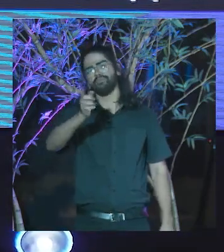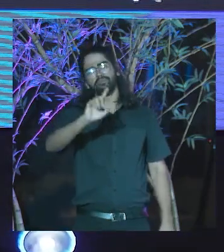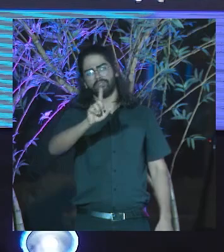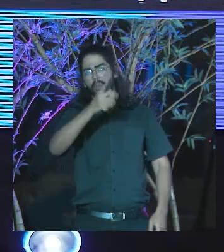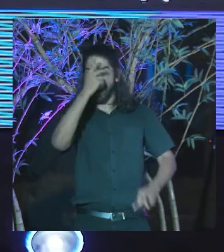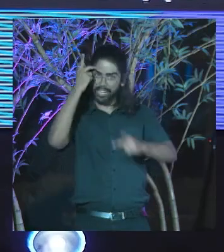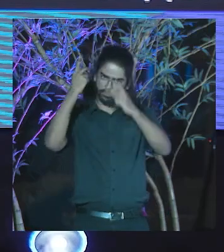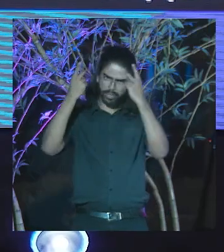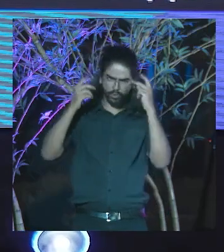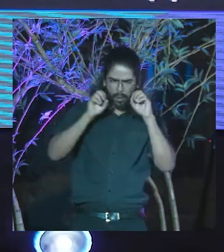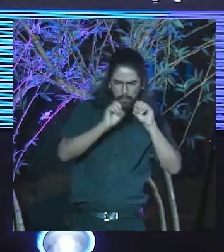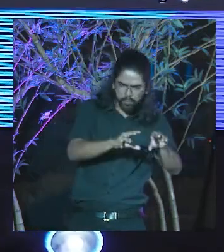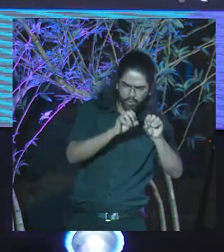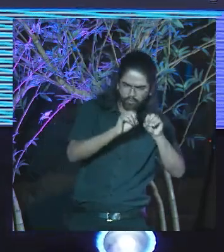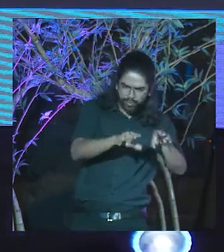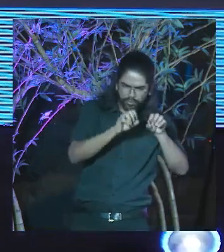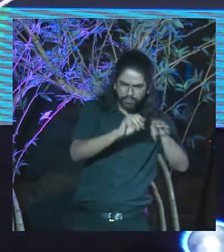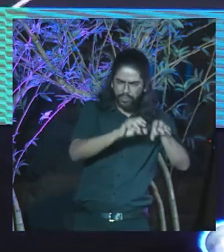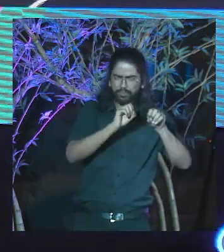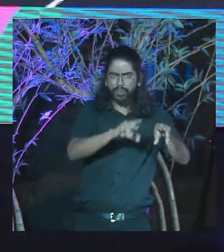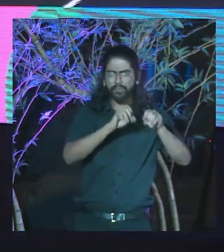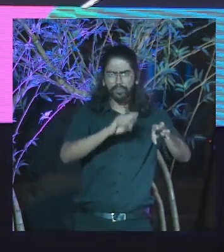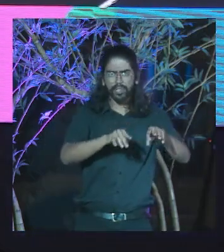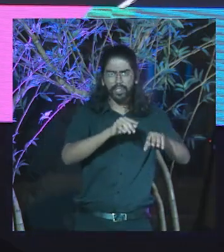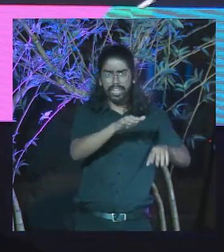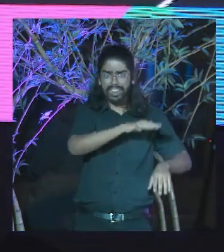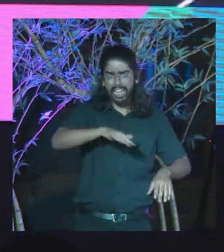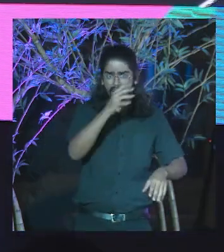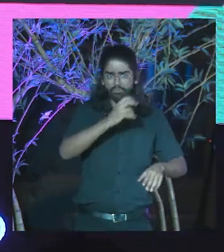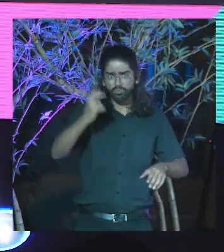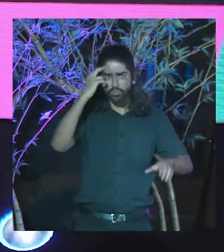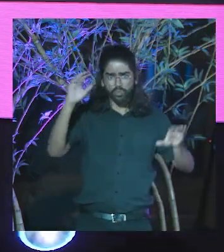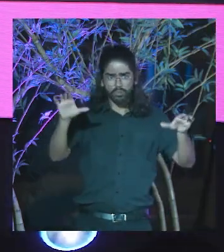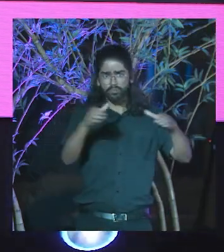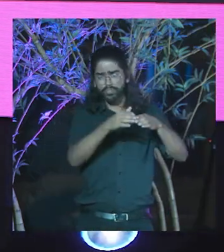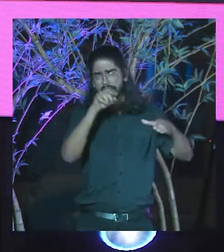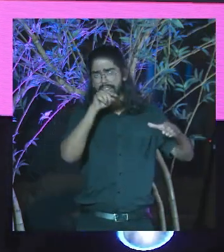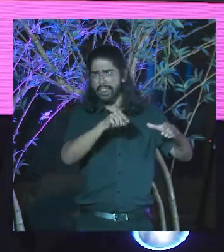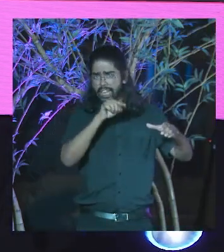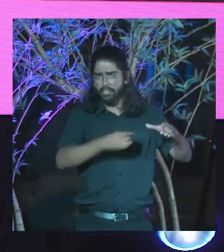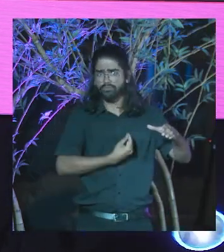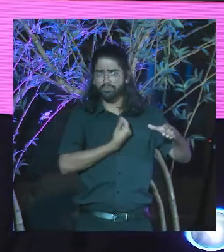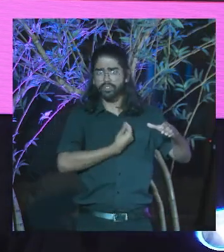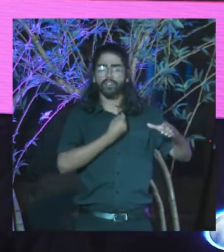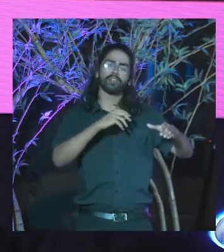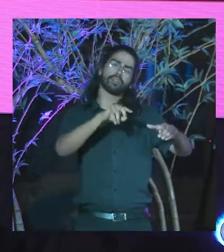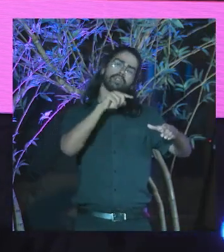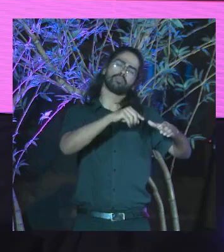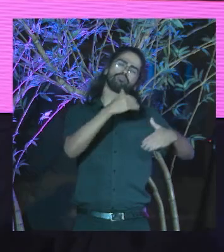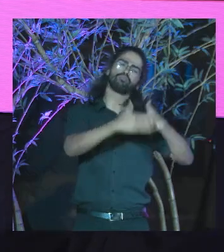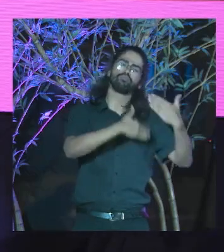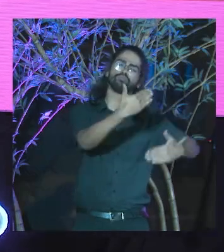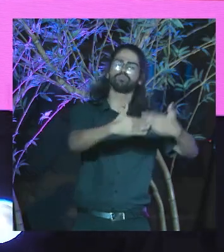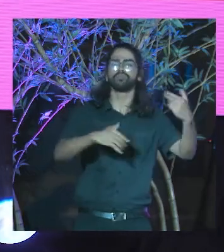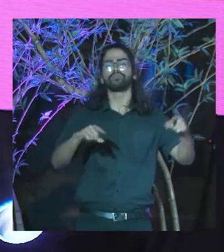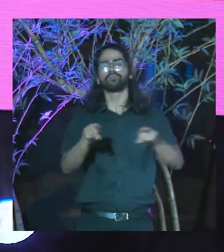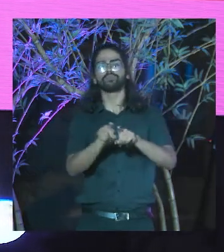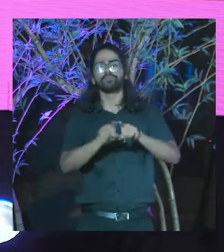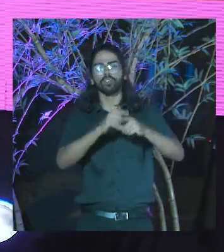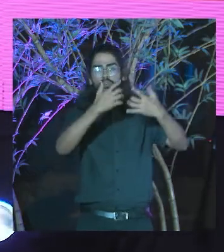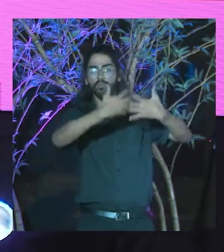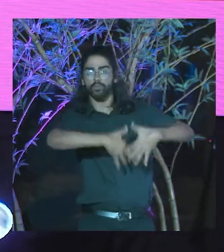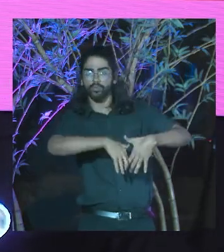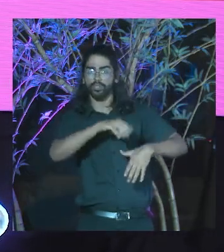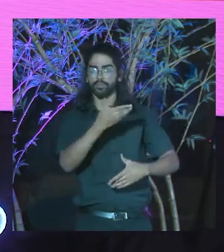reflexo daquilo que está implementado dentro do seu ambiente, onde ele está presente, onde ele foi desenvolvido, onde ele está